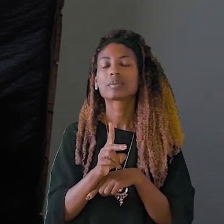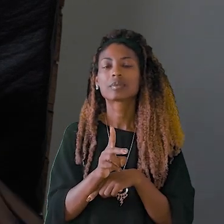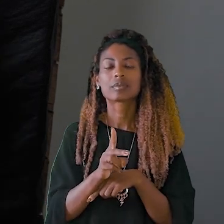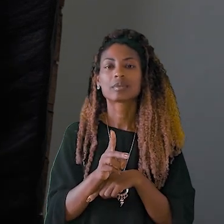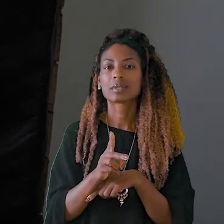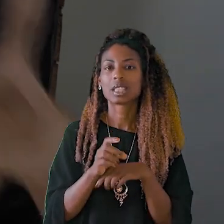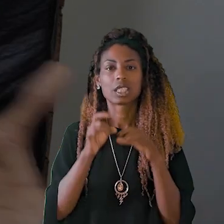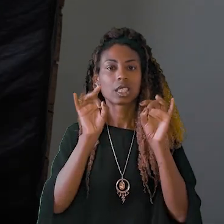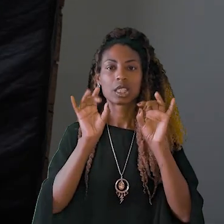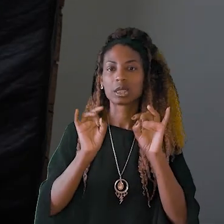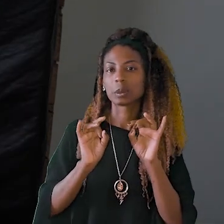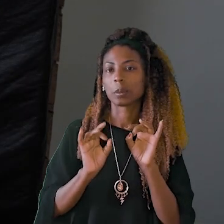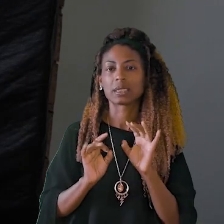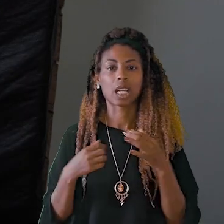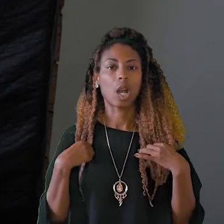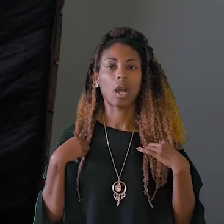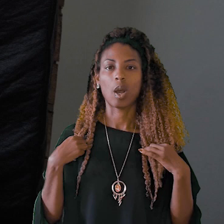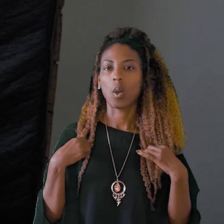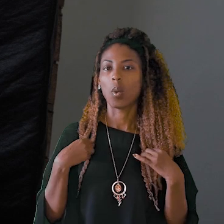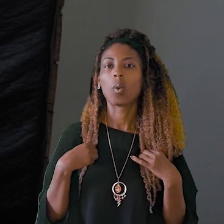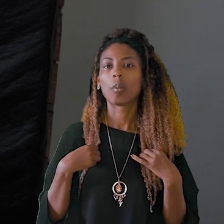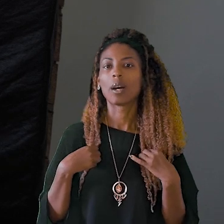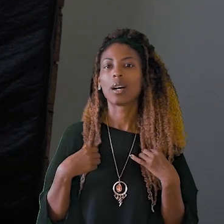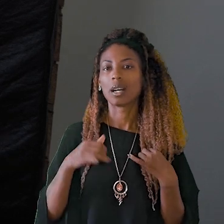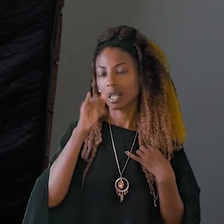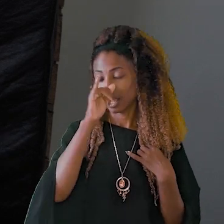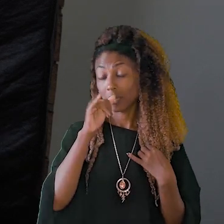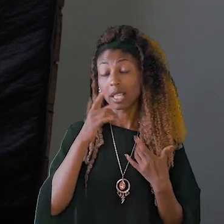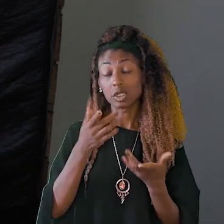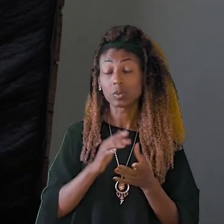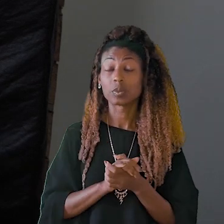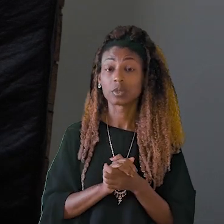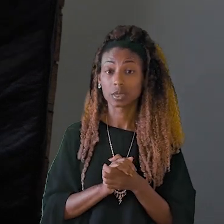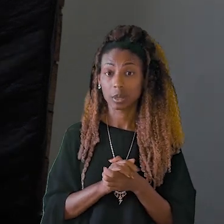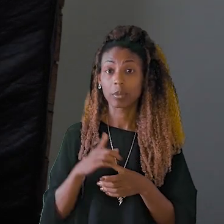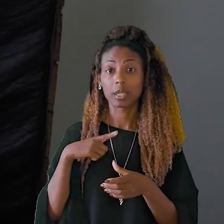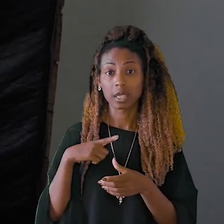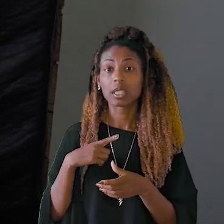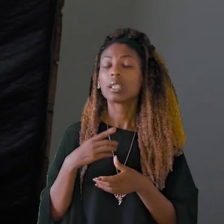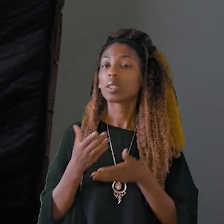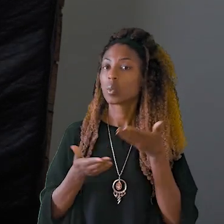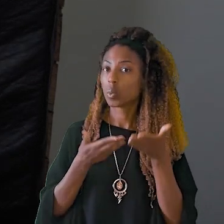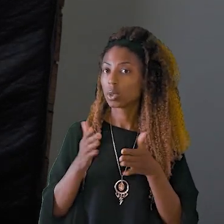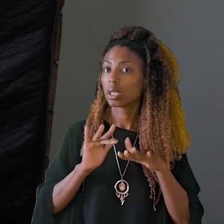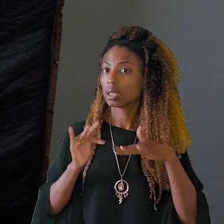look, que eu tava muito estilosa. E aí Ivete é a produtora dela também, que também cuida das redes sociais dela,